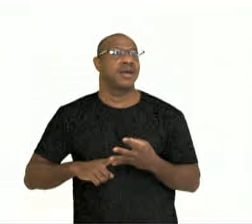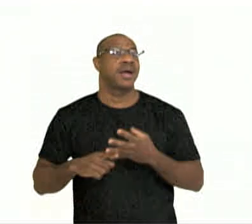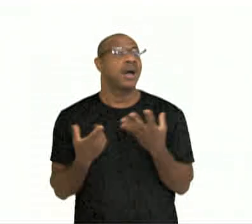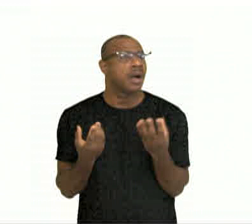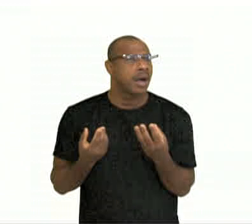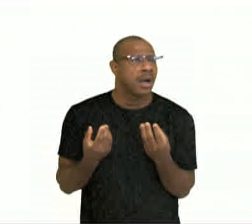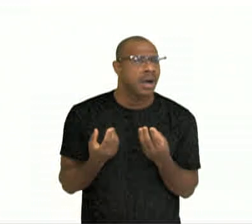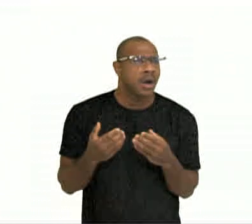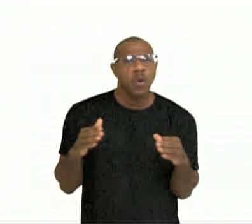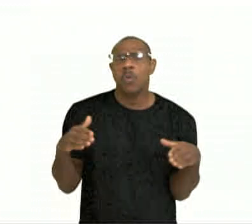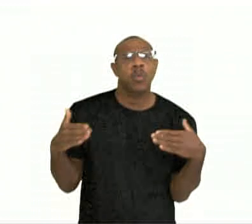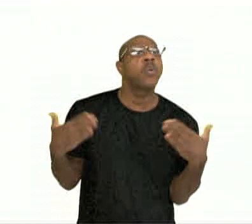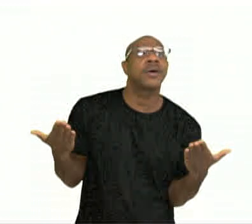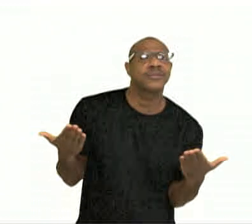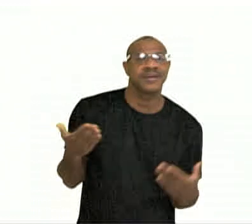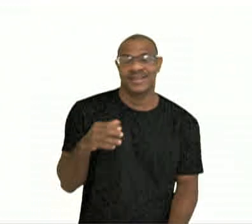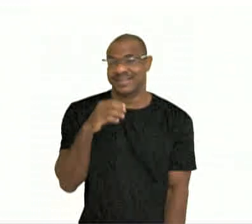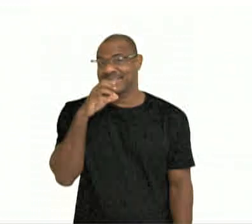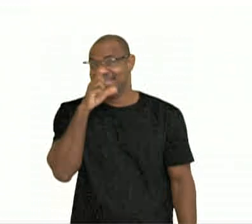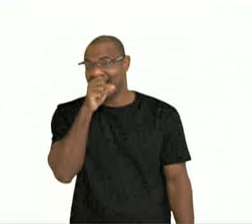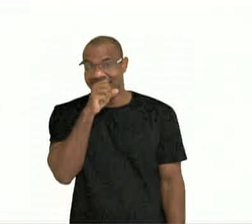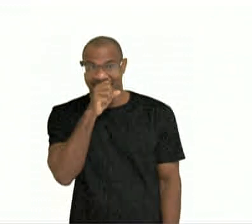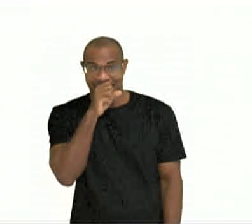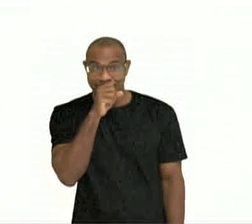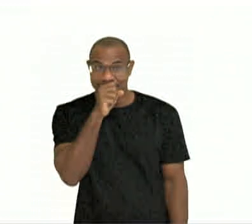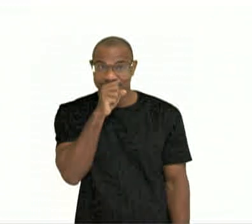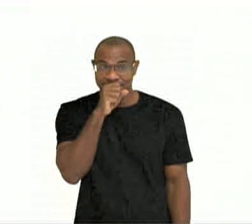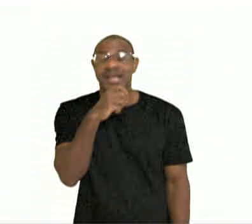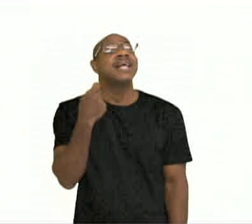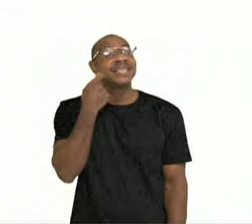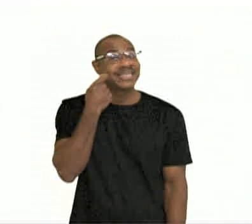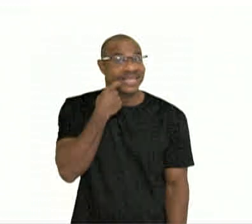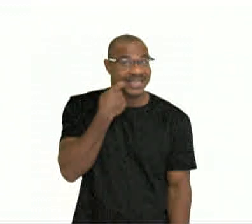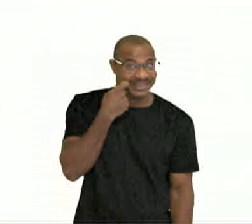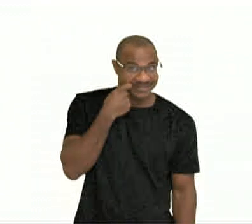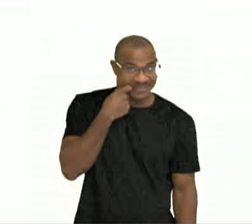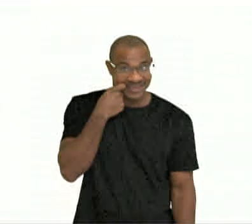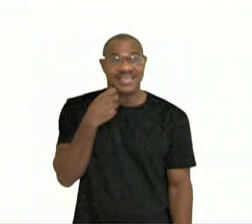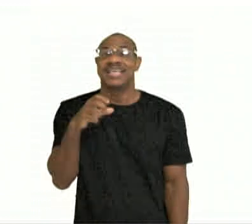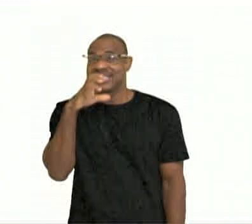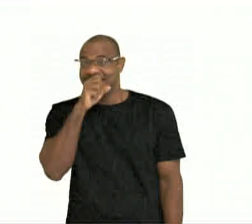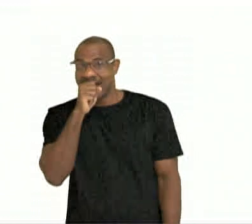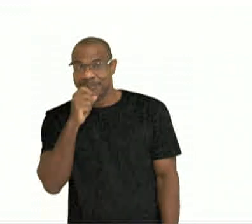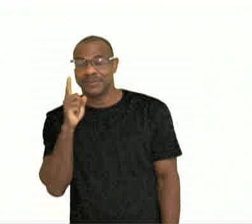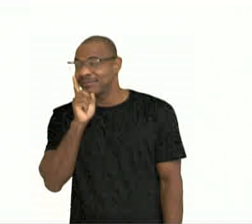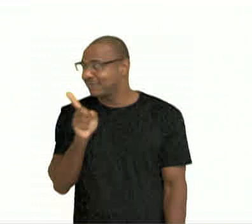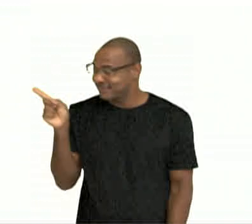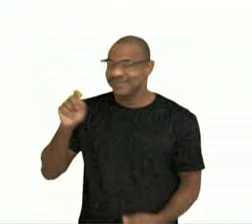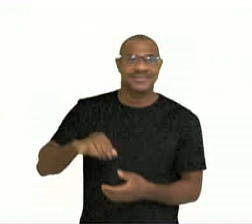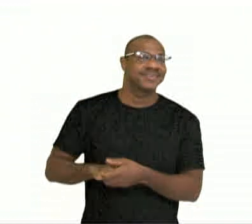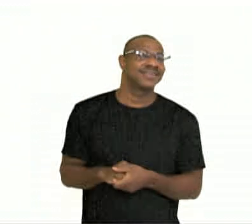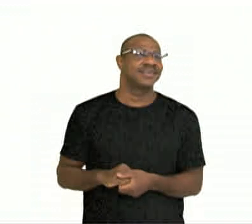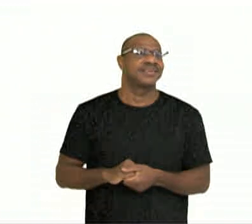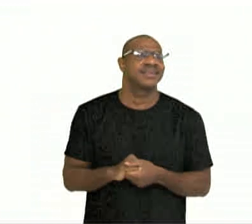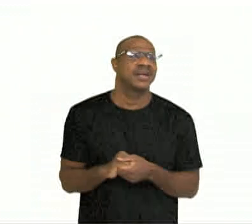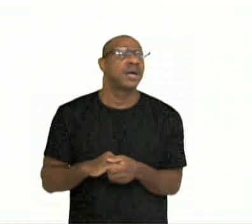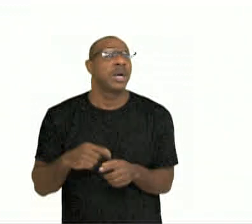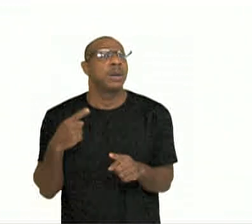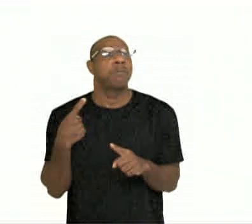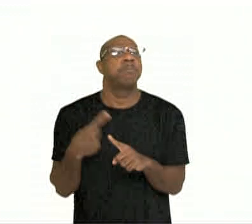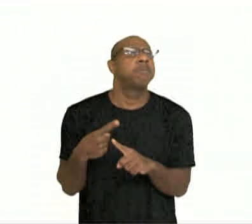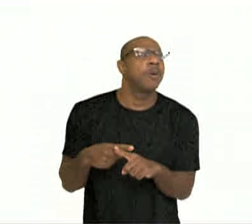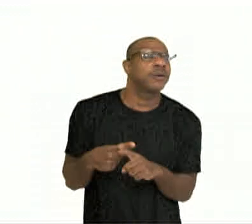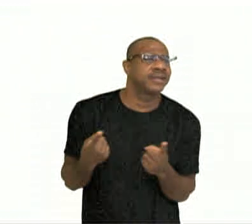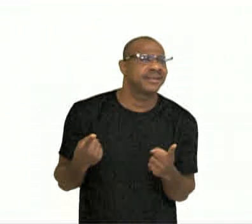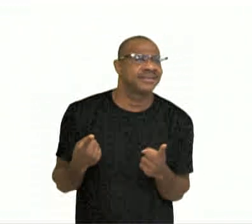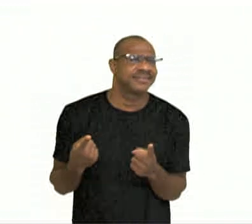2020. Por quê? Fenômeno da natureza que impressionou moradores e causou estragos. Aqui eu quero te